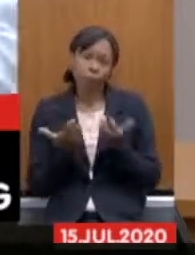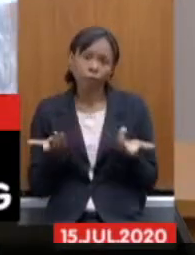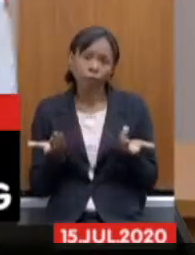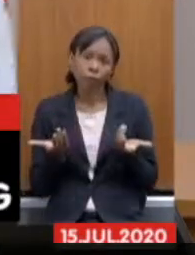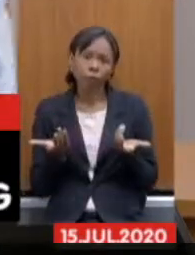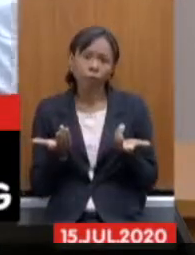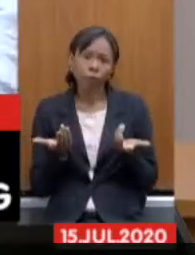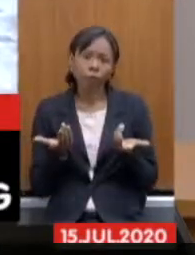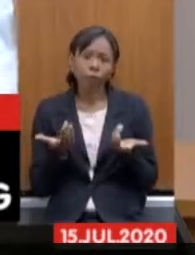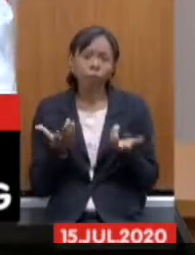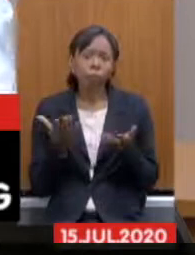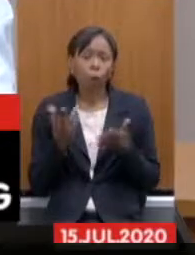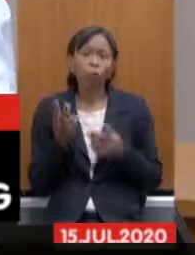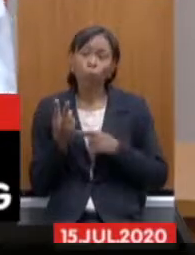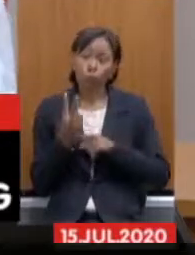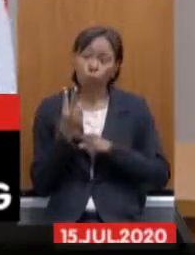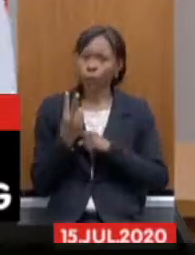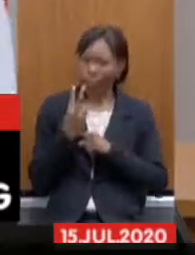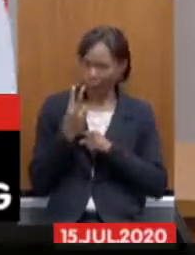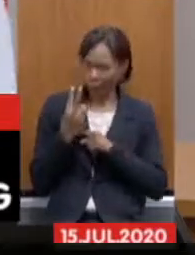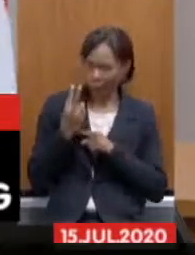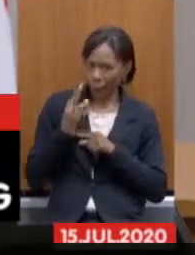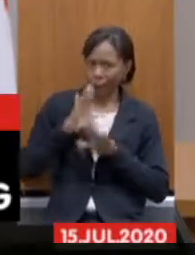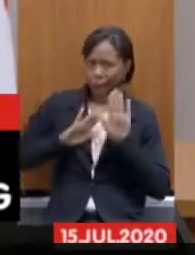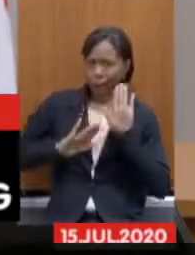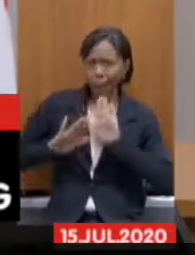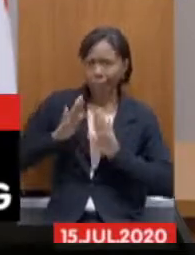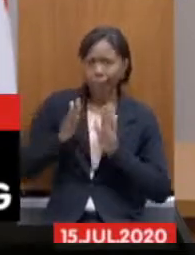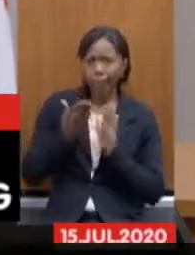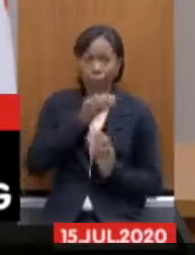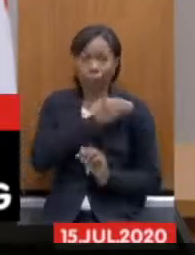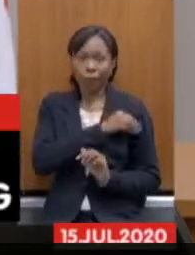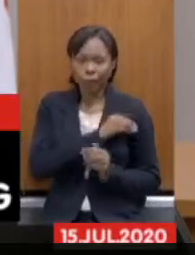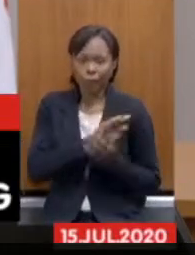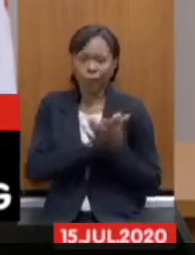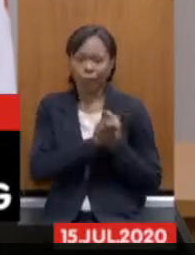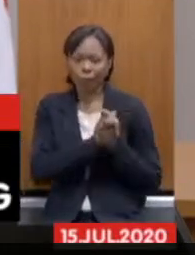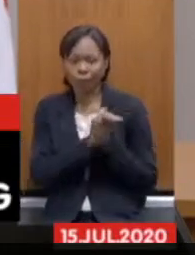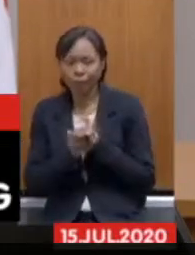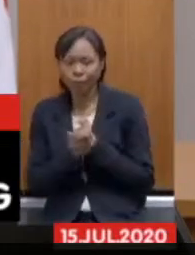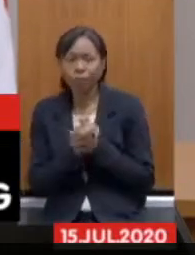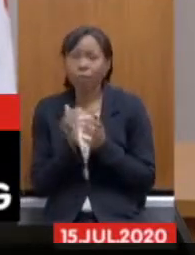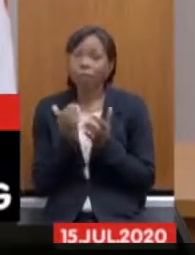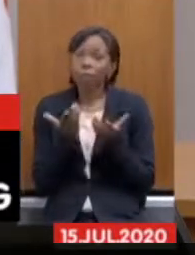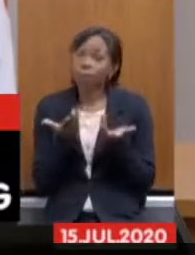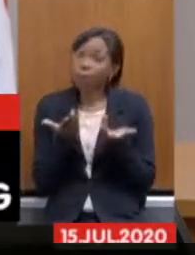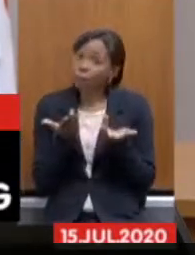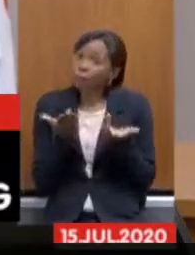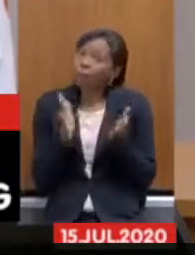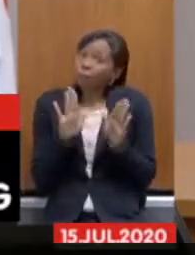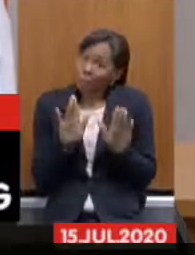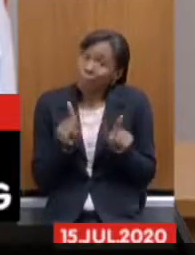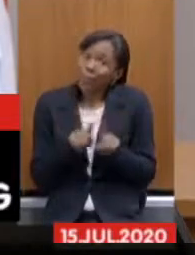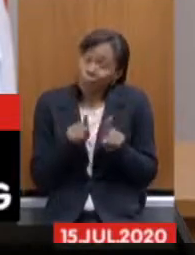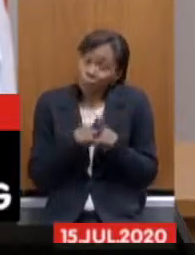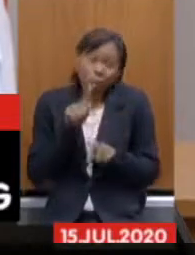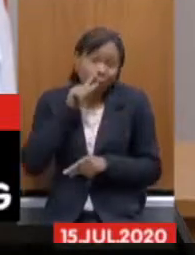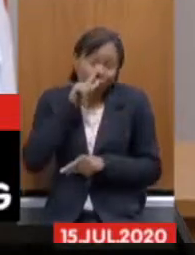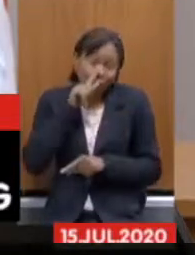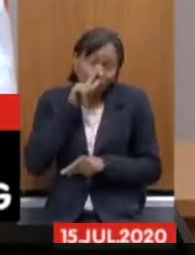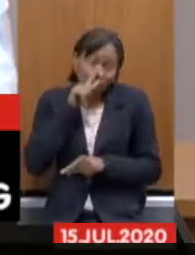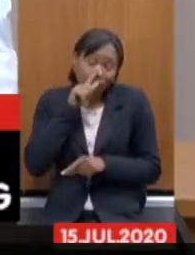mesmos preservando mesmo usando álcool gel a gente tá correndo sérios